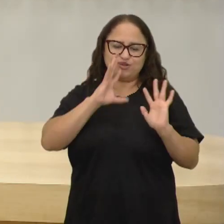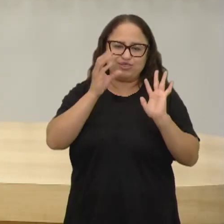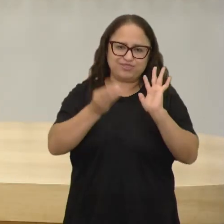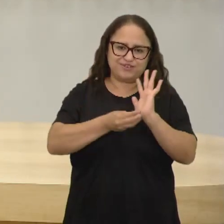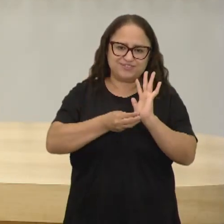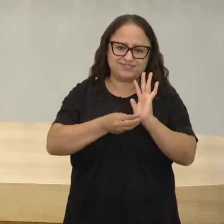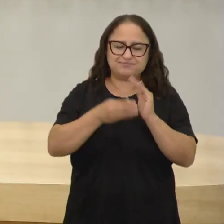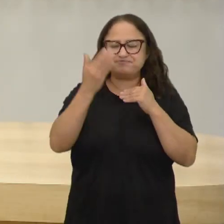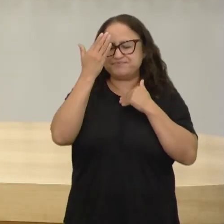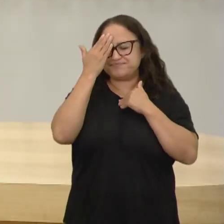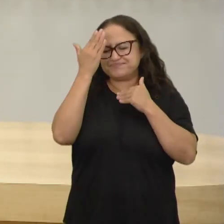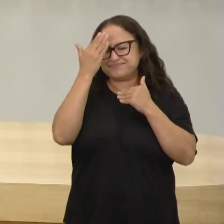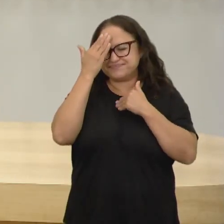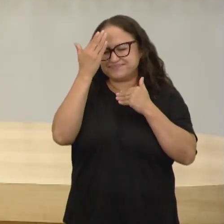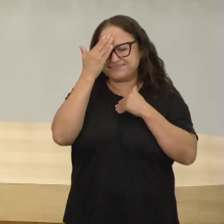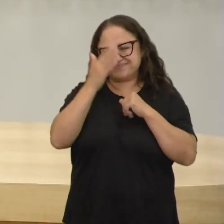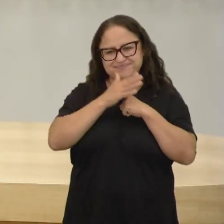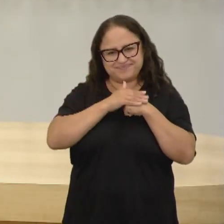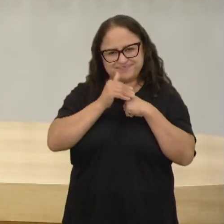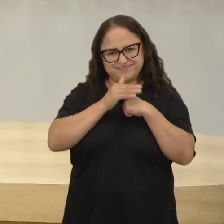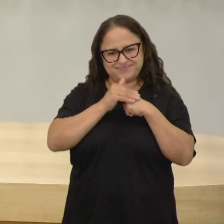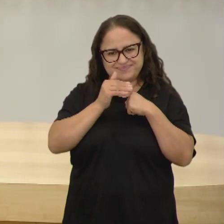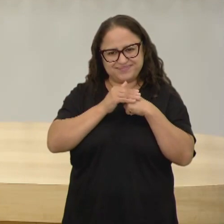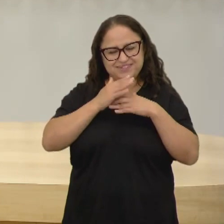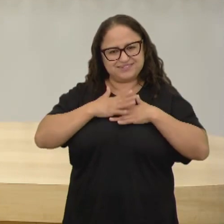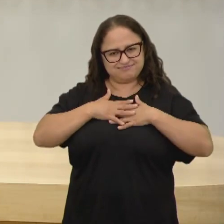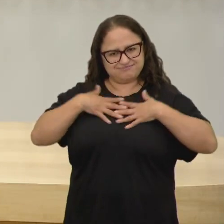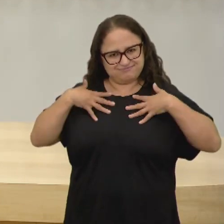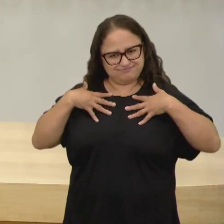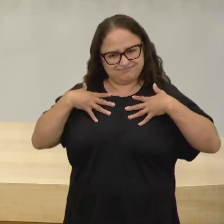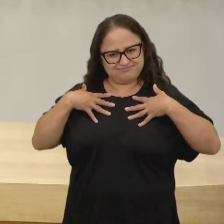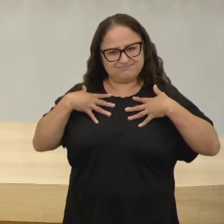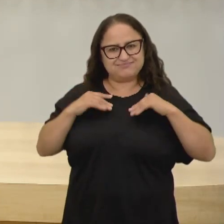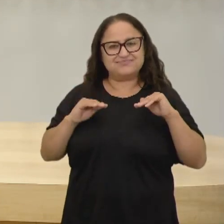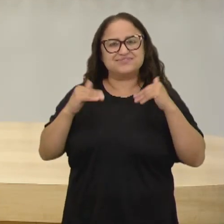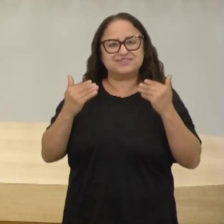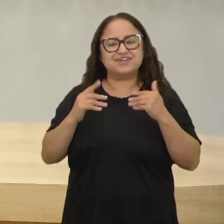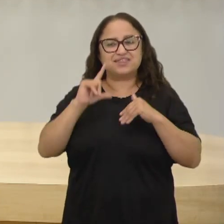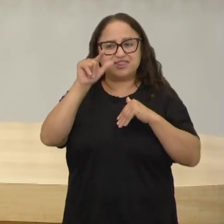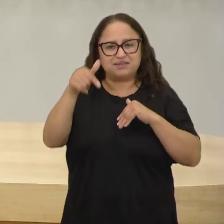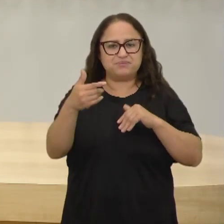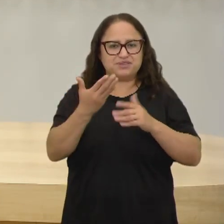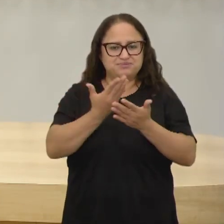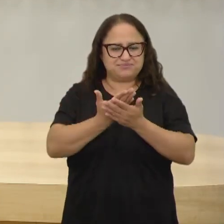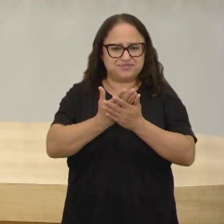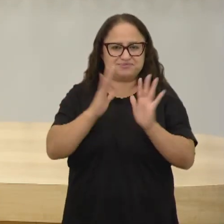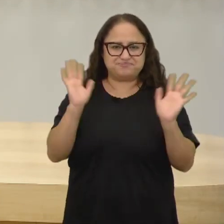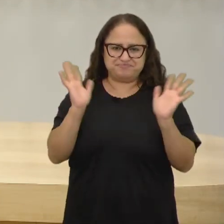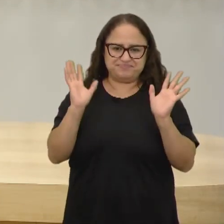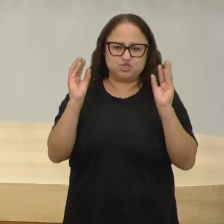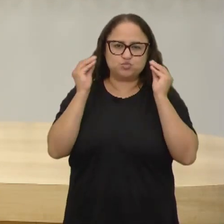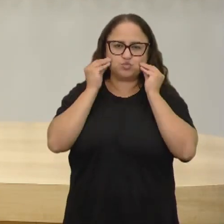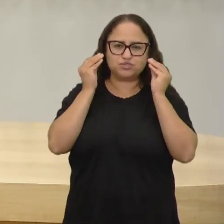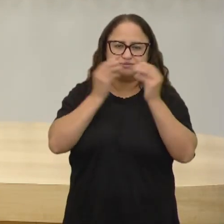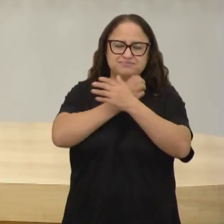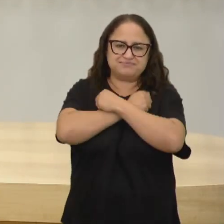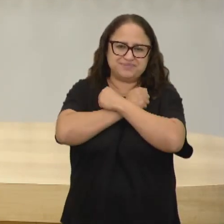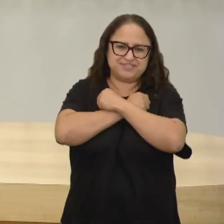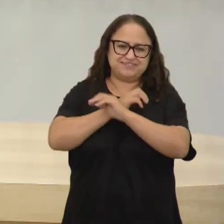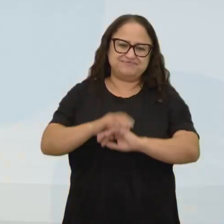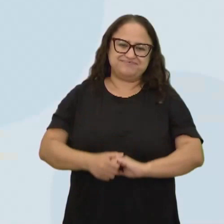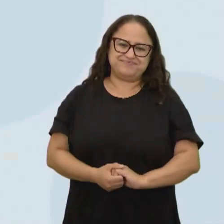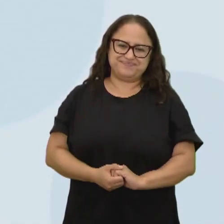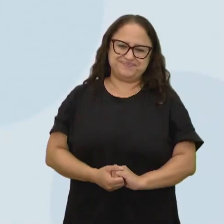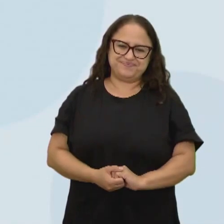vocês muito, muito carinhosamente, com muita honra, e estaremos juntos semana que vem. Até breve, um abraço. Tchau, tchau.